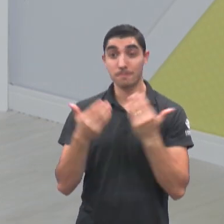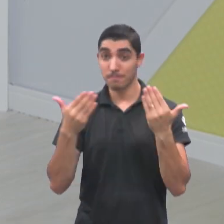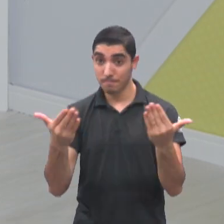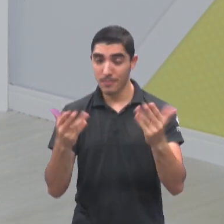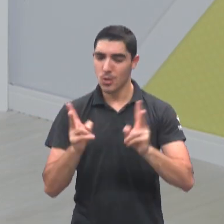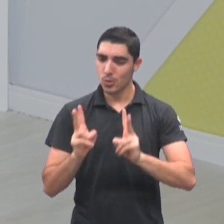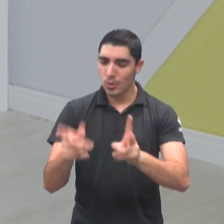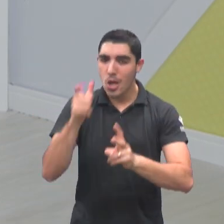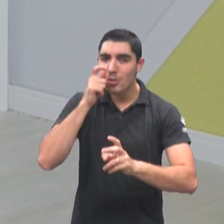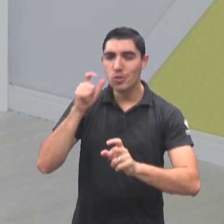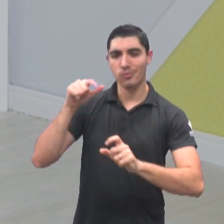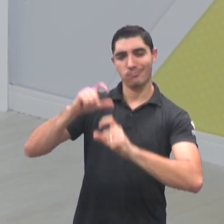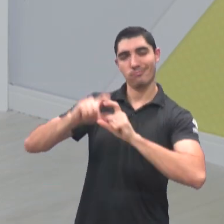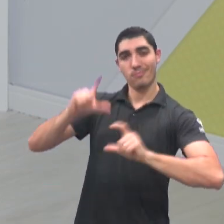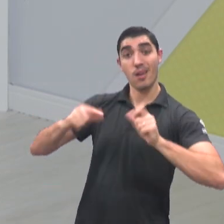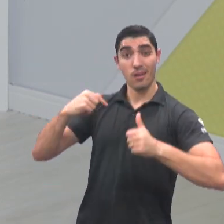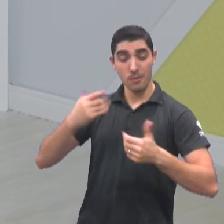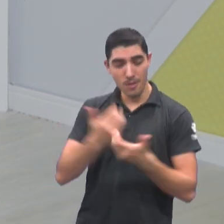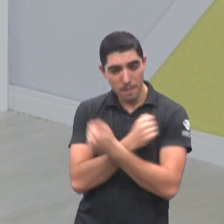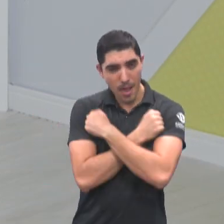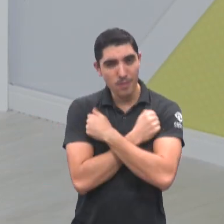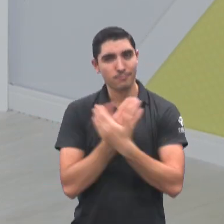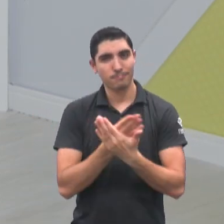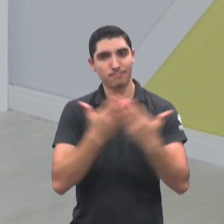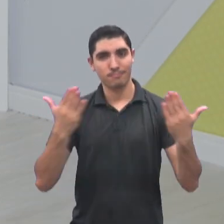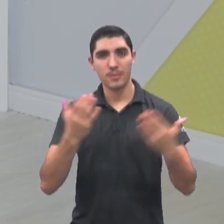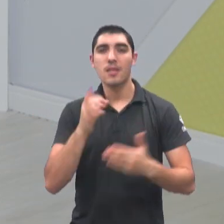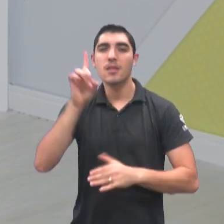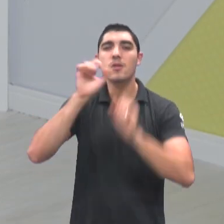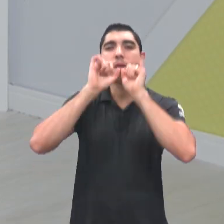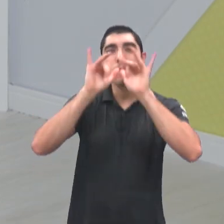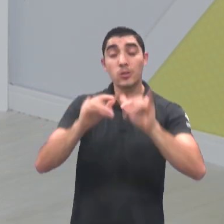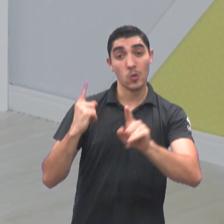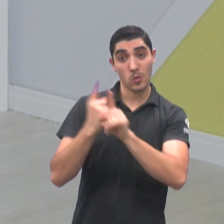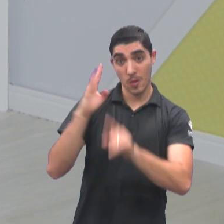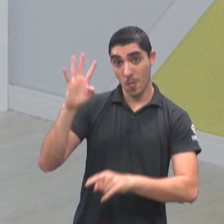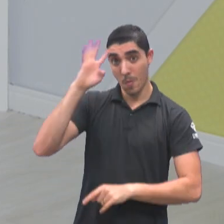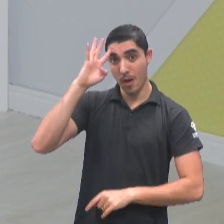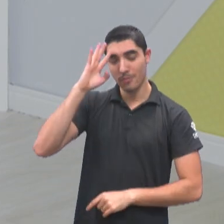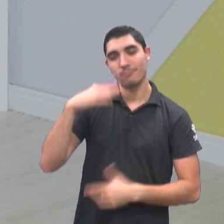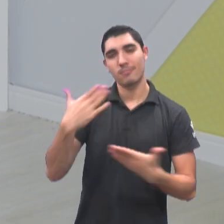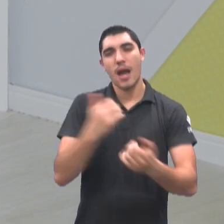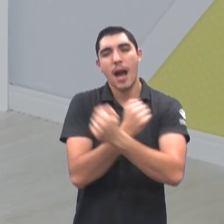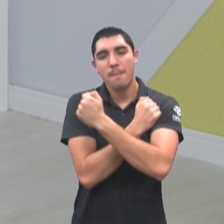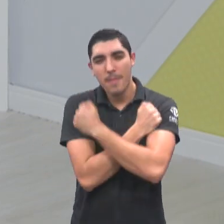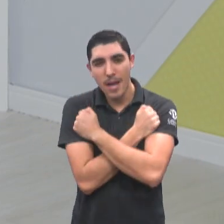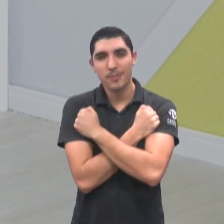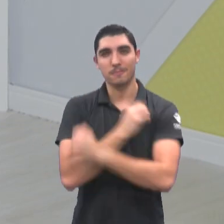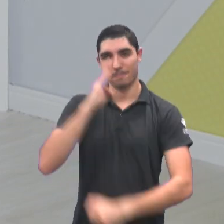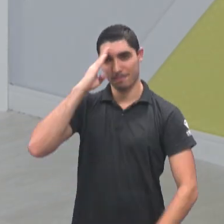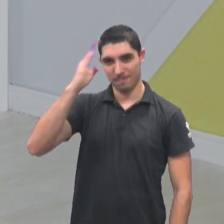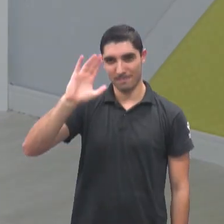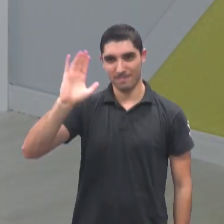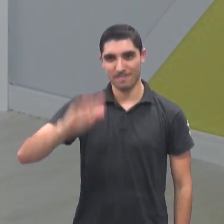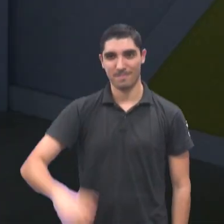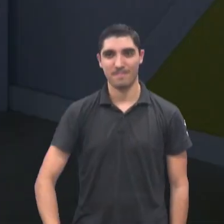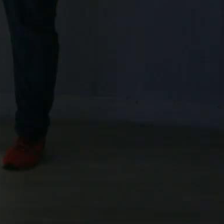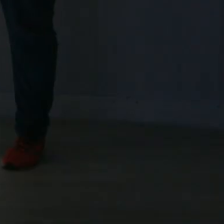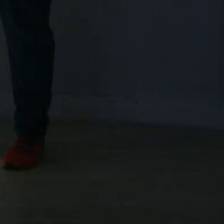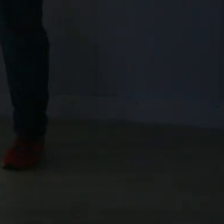com a programação da TV Câmara. Grande abraço para você, fique com Deus até quarta-feira. De minha parte, grande abraço, até lá. Tchau, tchau.